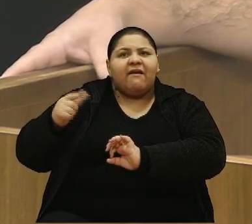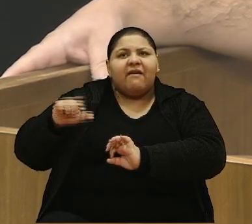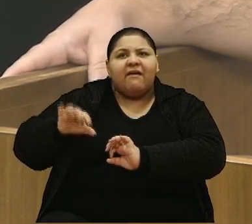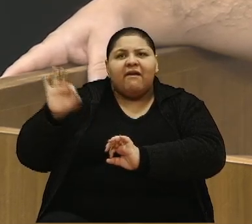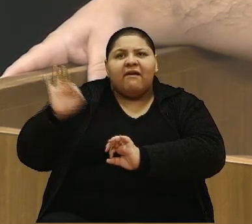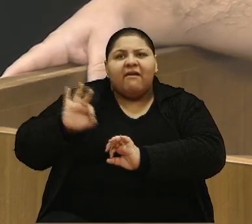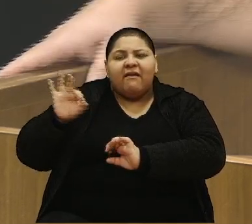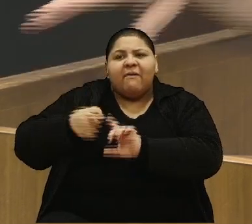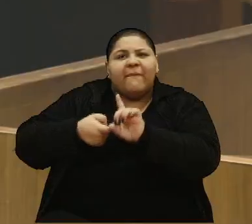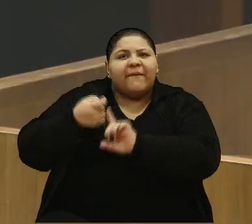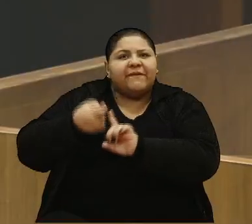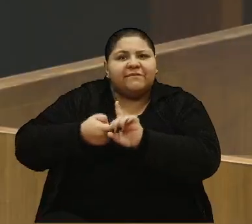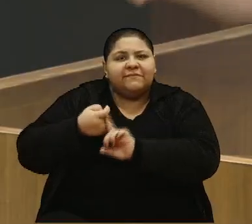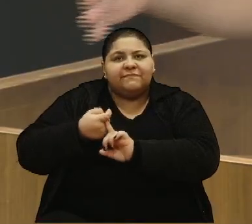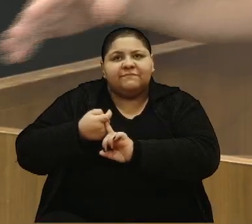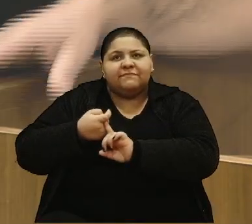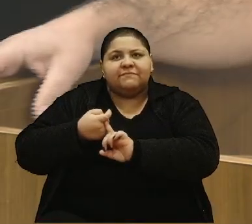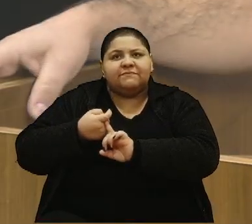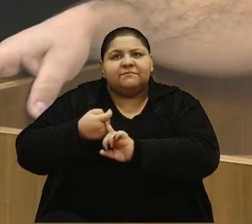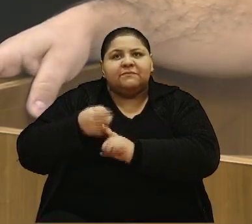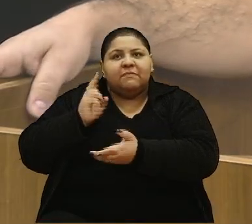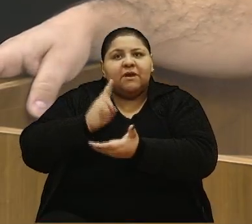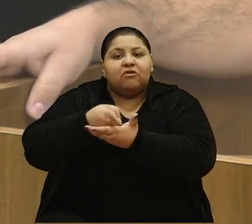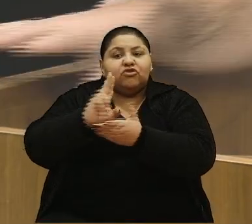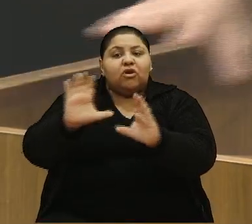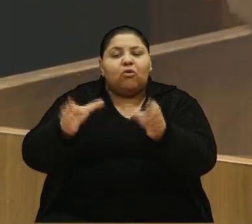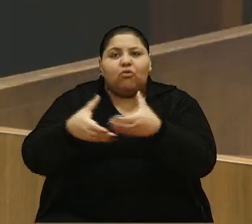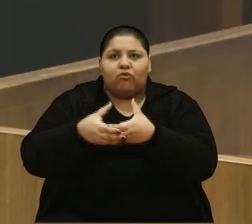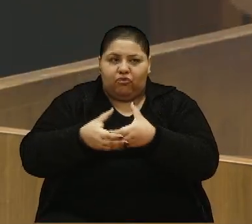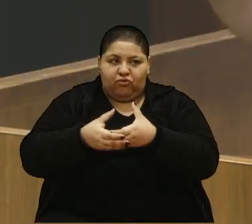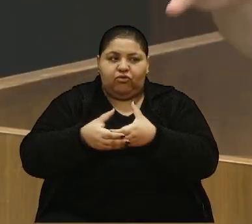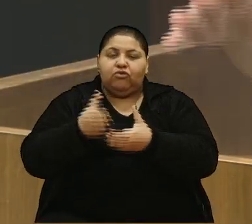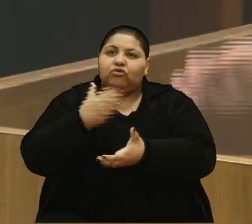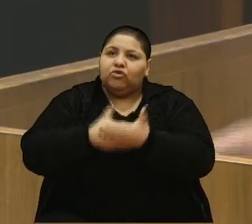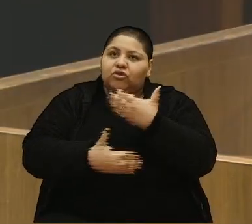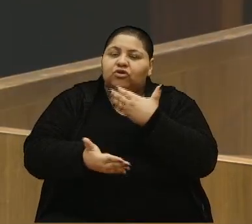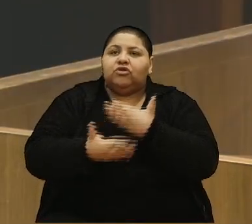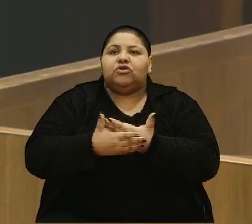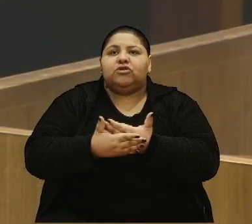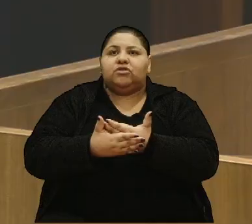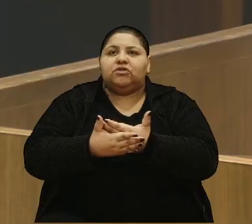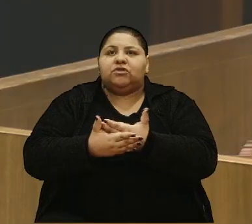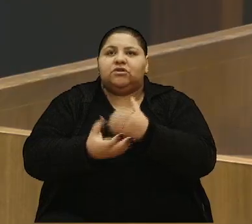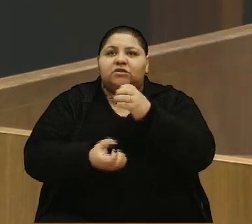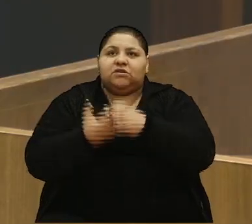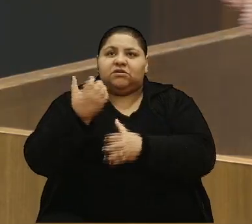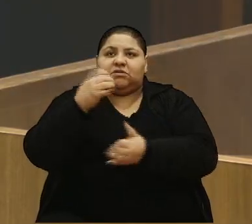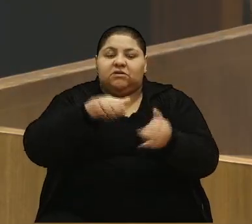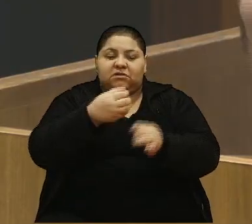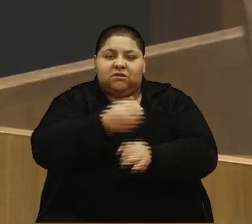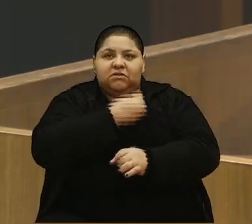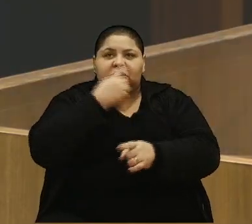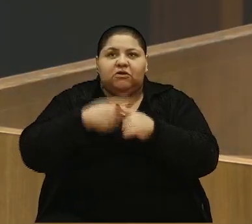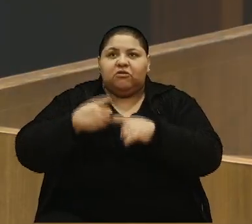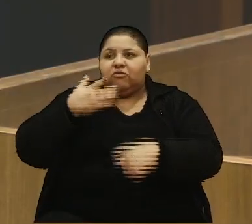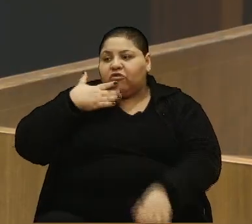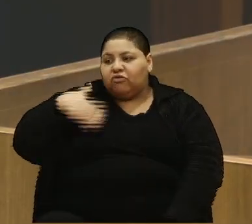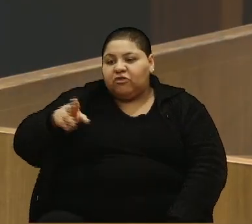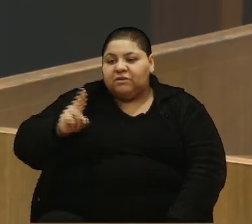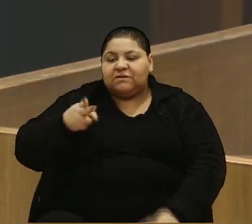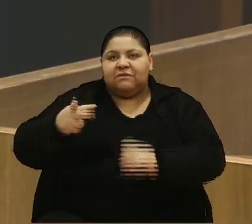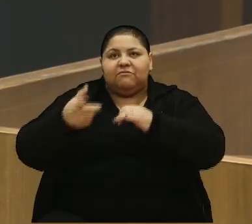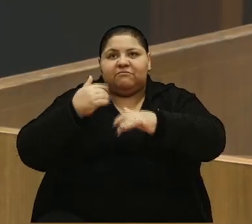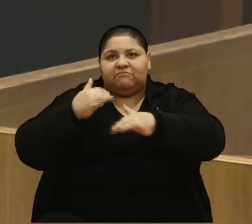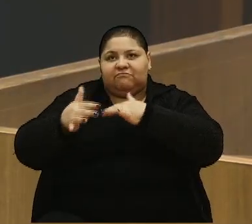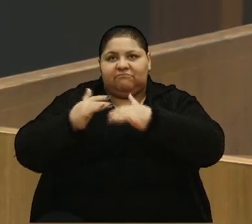de mensalidade, né, para a manutenção do grupo. Além de tudo isso, gera qualidade de vida, porque a criança está sempre em